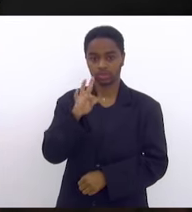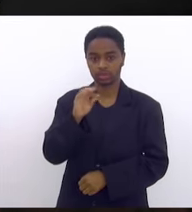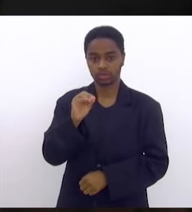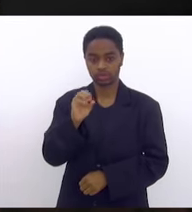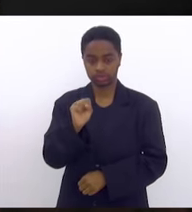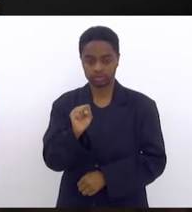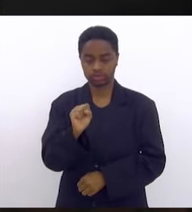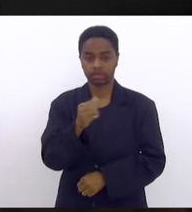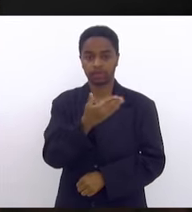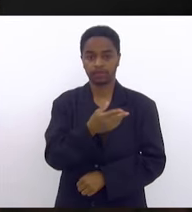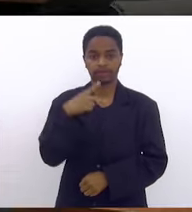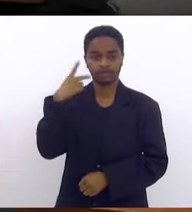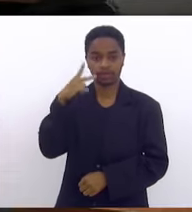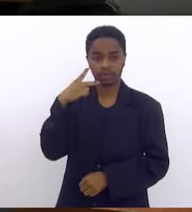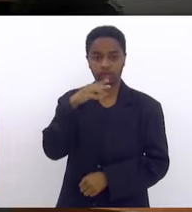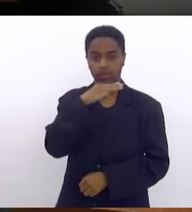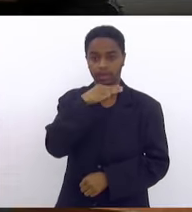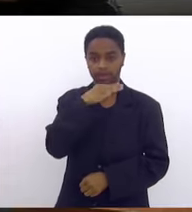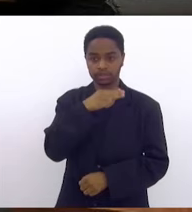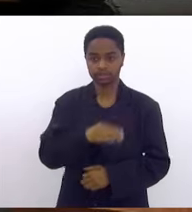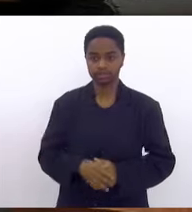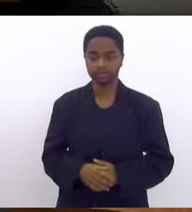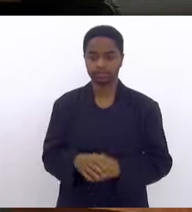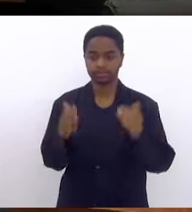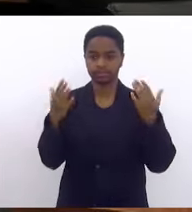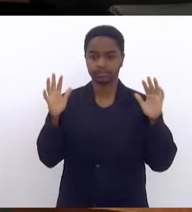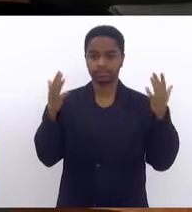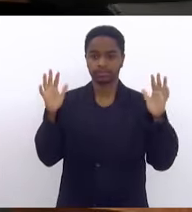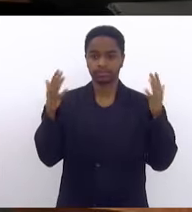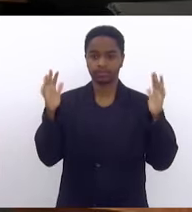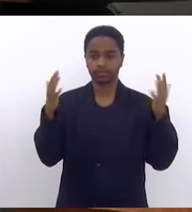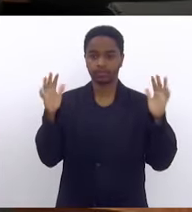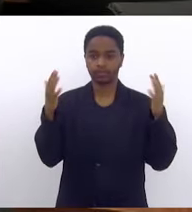Eter, vereador de Mangaratiba.